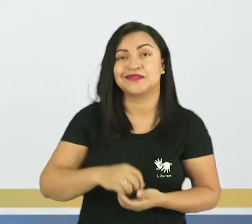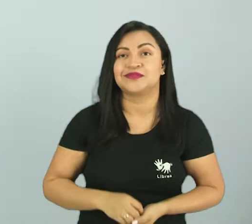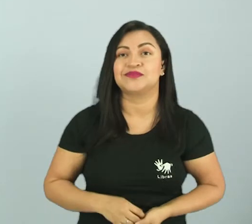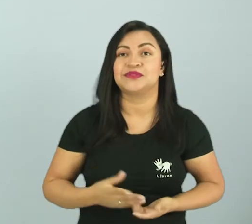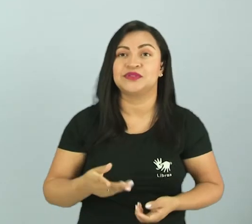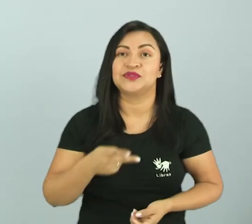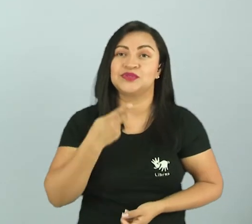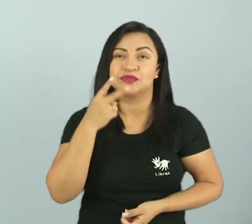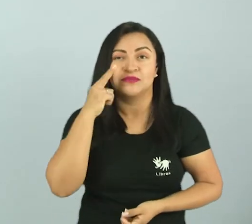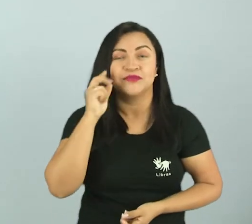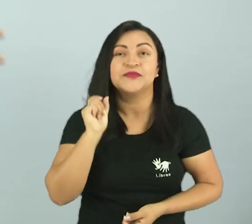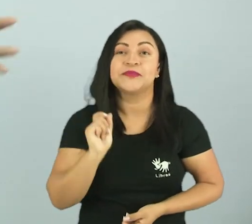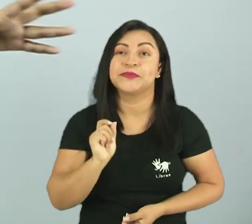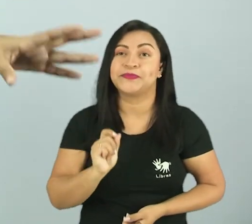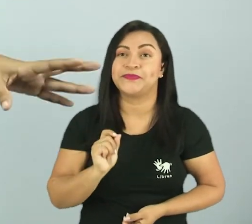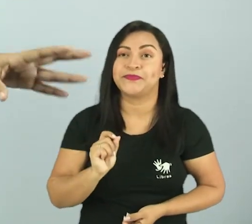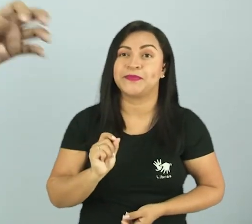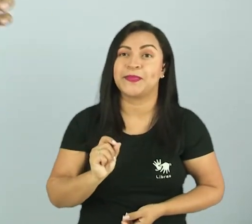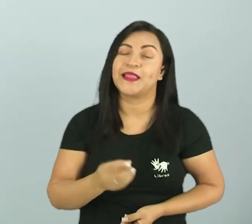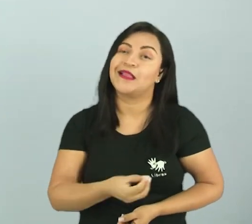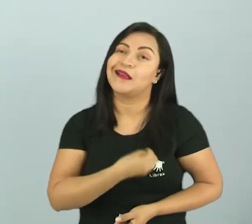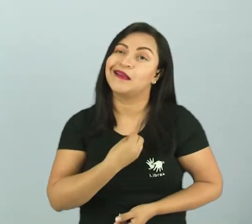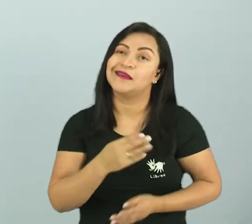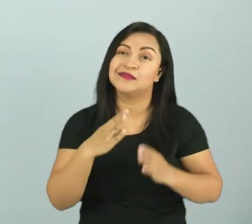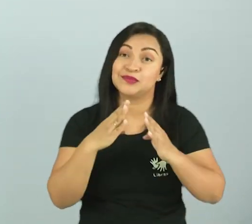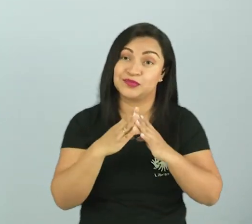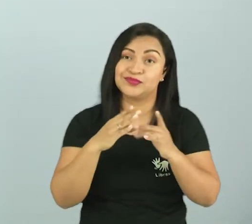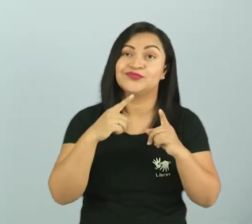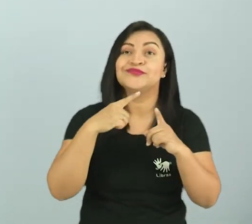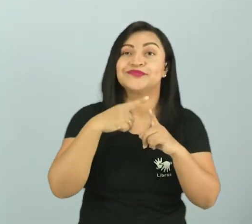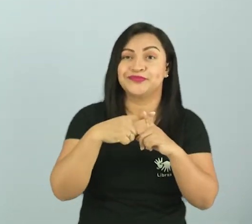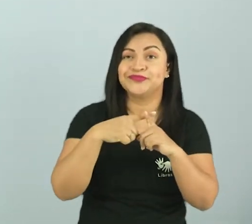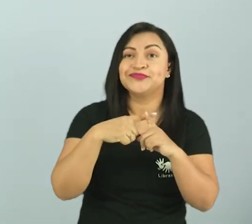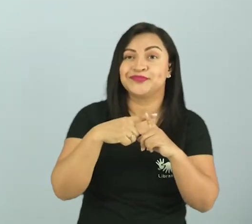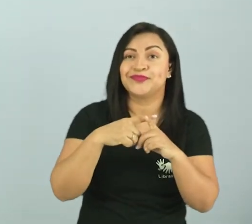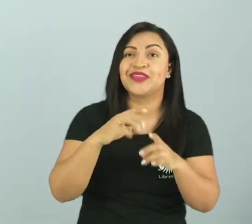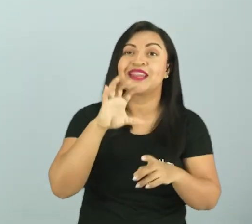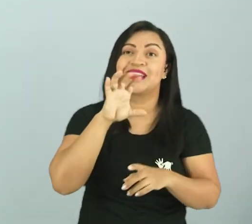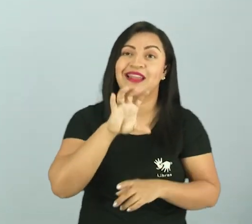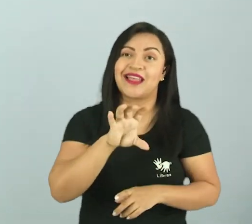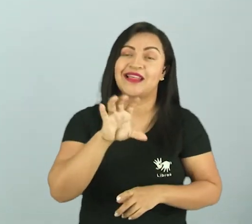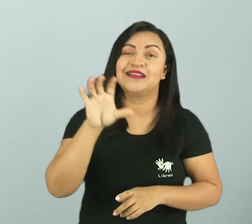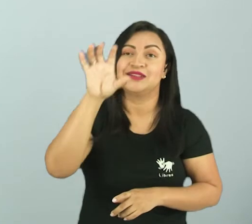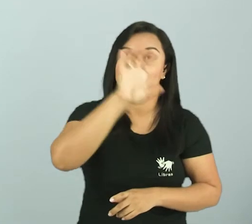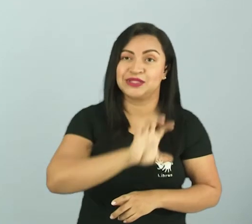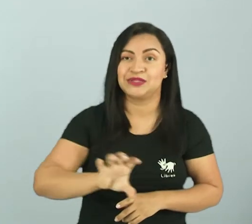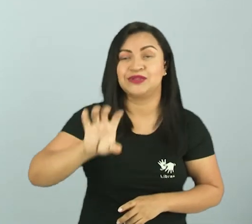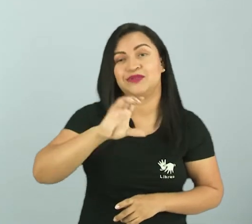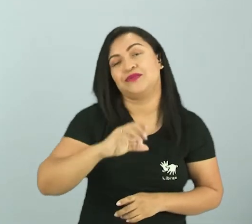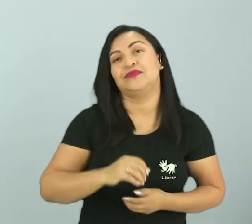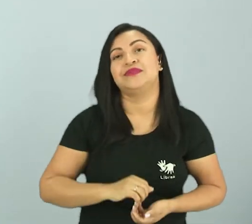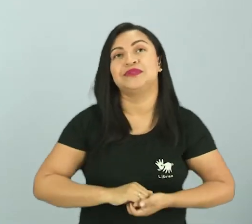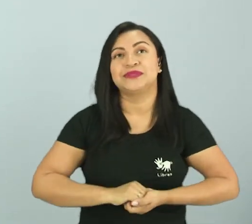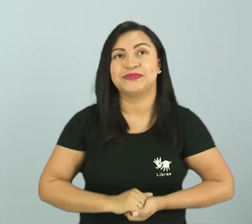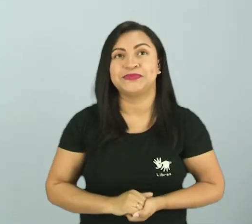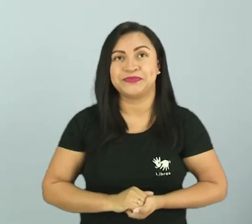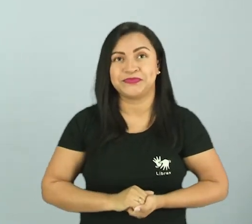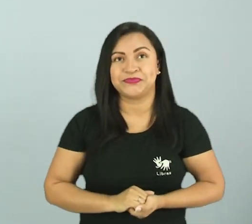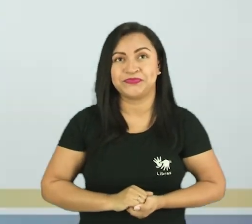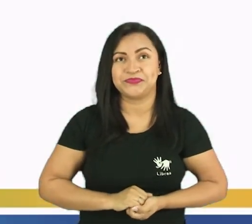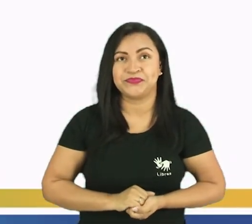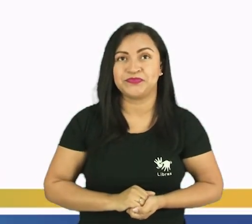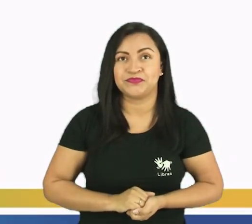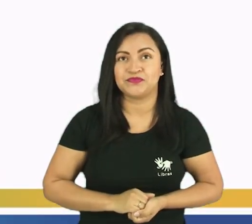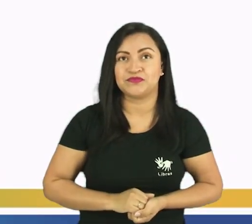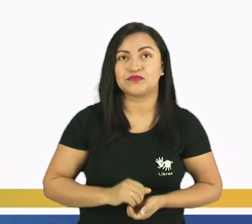que a presença religiosa também está bem forte, né, na região centro-oeste. E aí temos o